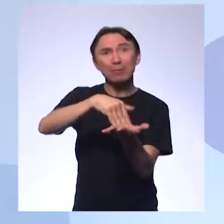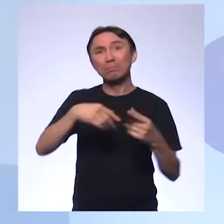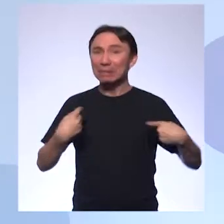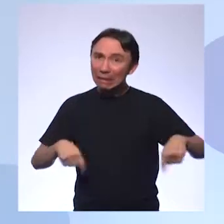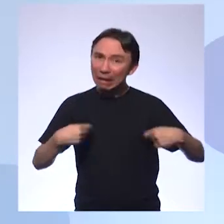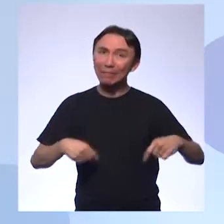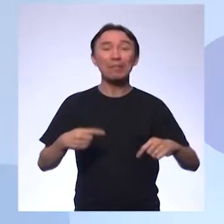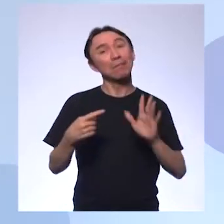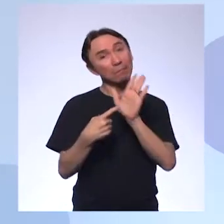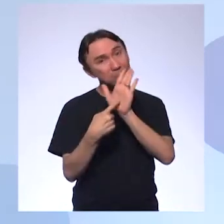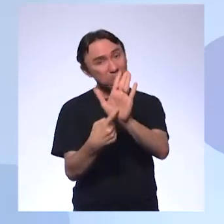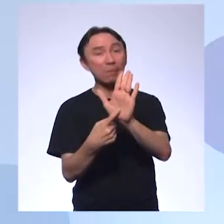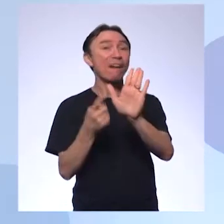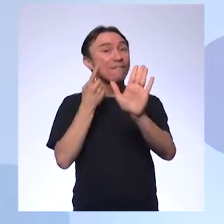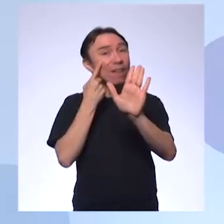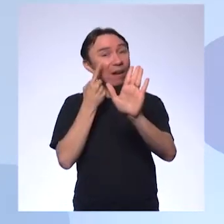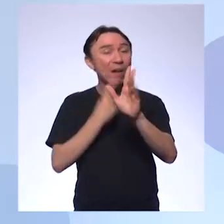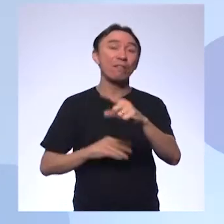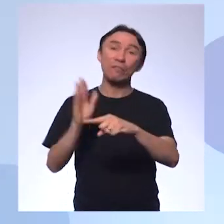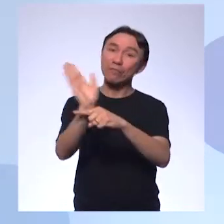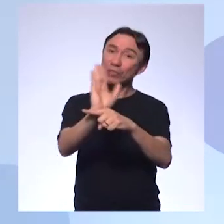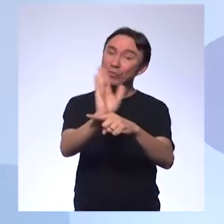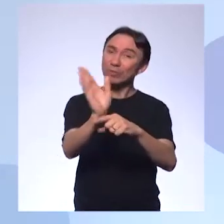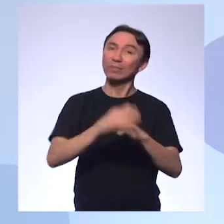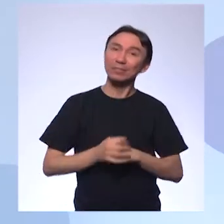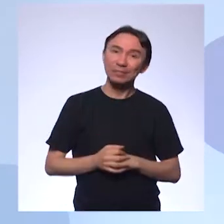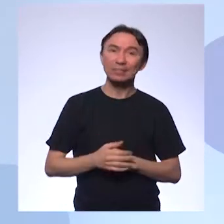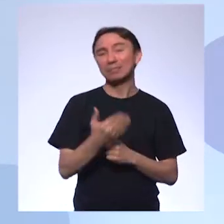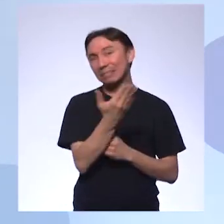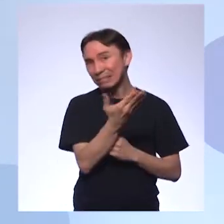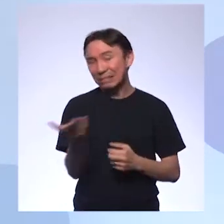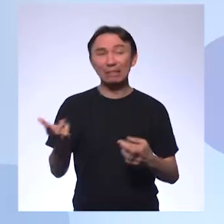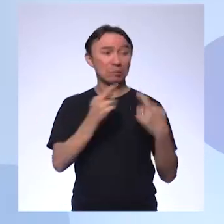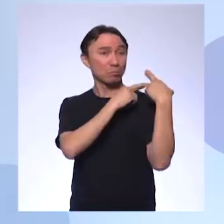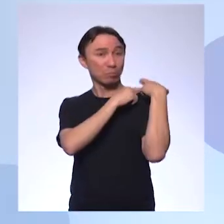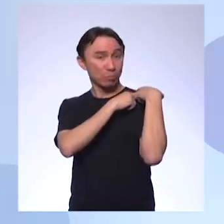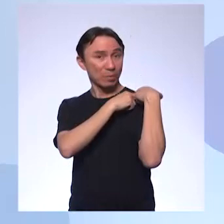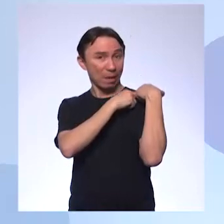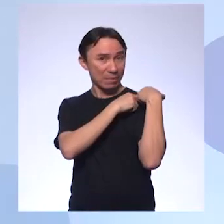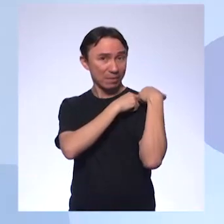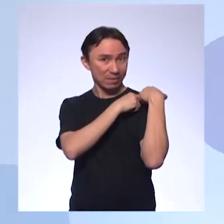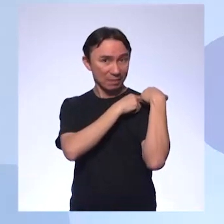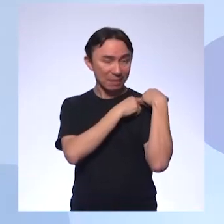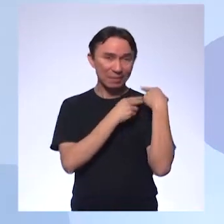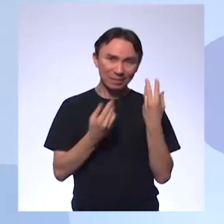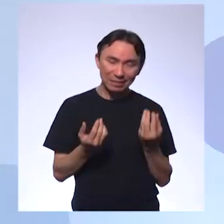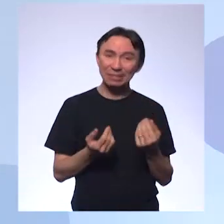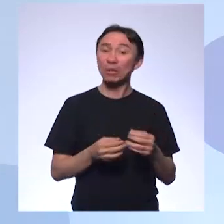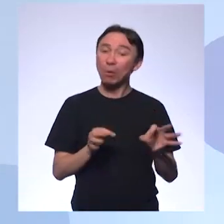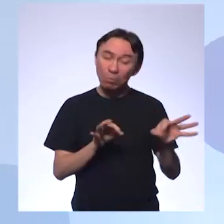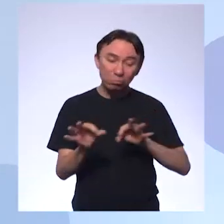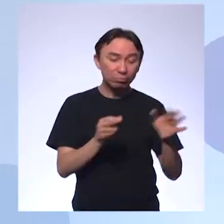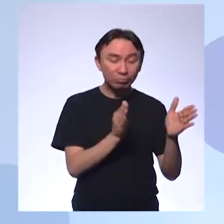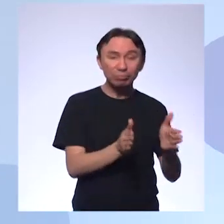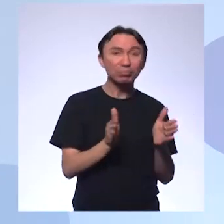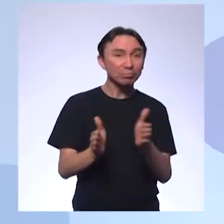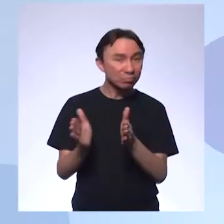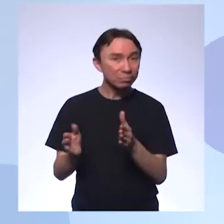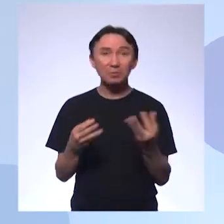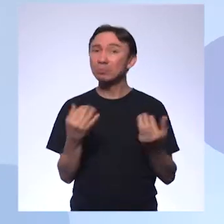afetiva, né, já que organização envolve responsabilidade, é muito importante a gente falar sobre responsabilidade